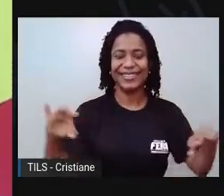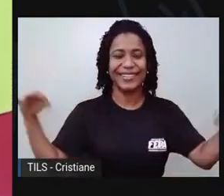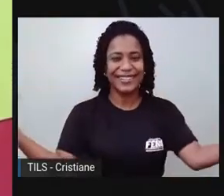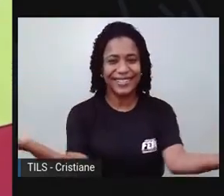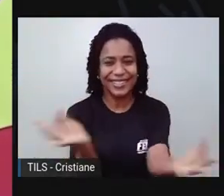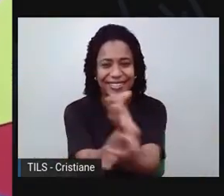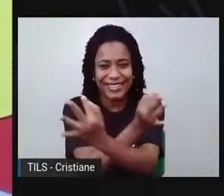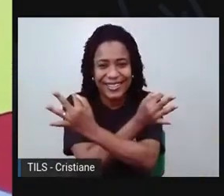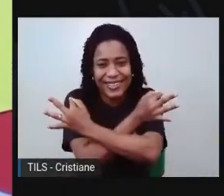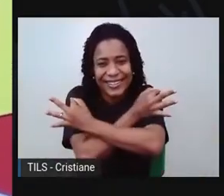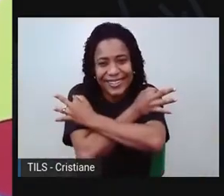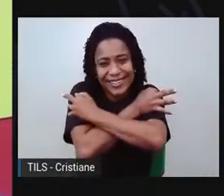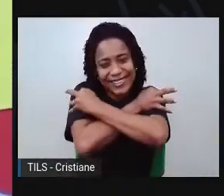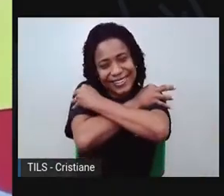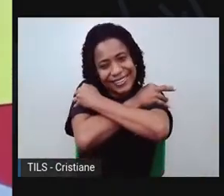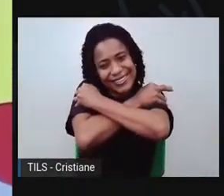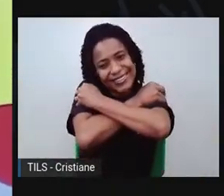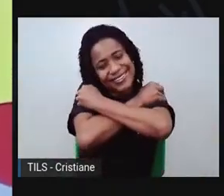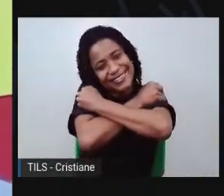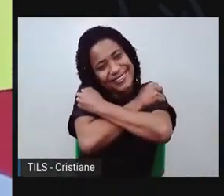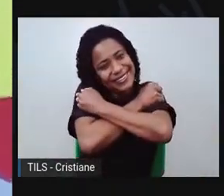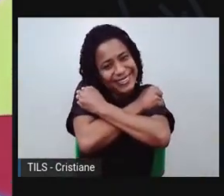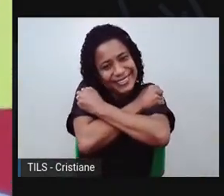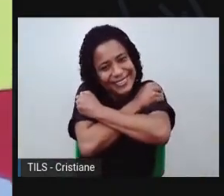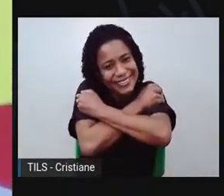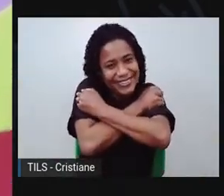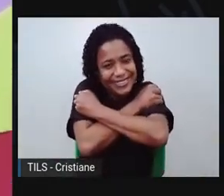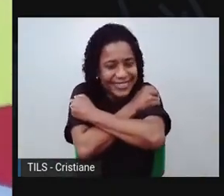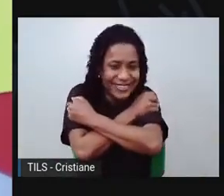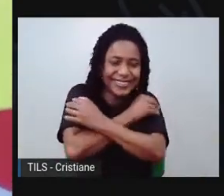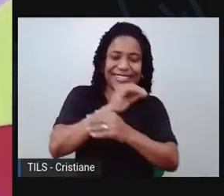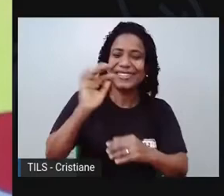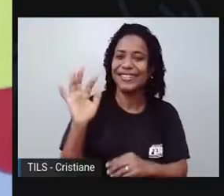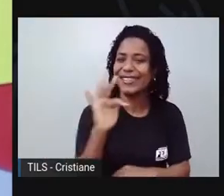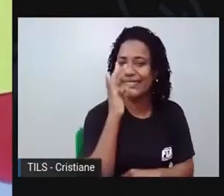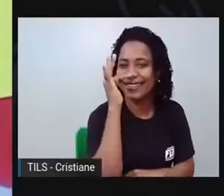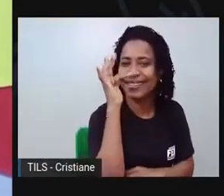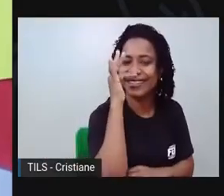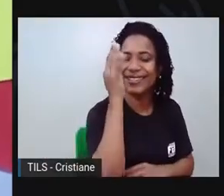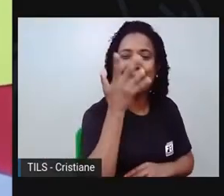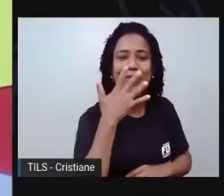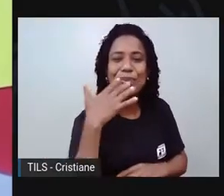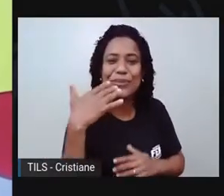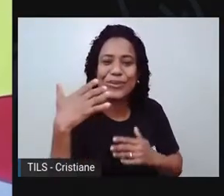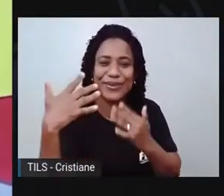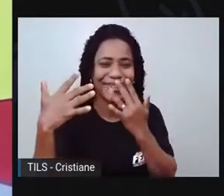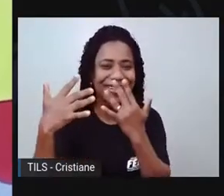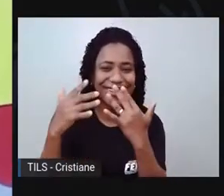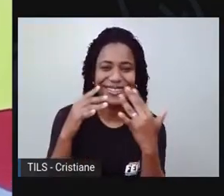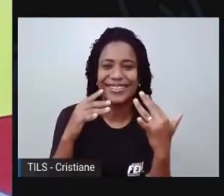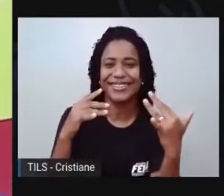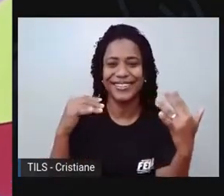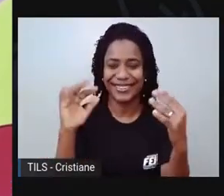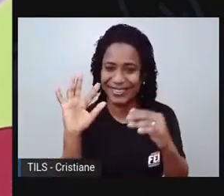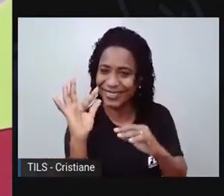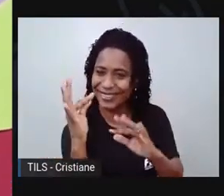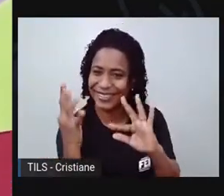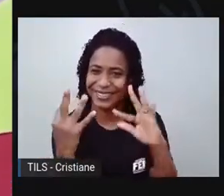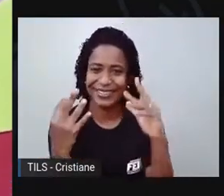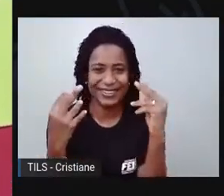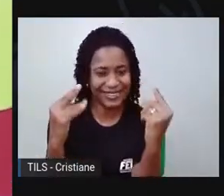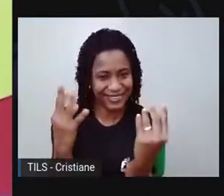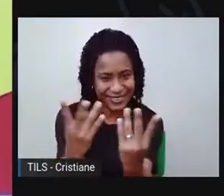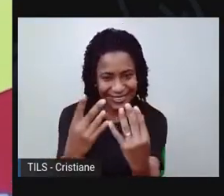para mim. Florzinha colorida do meu jardim, se você